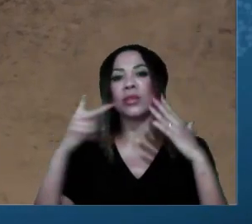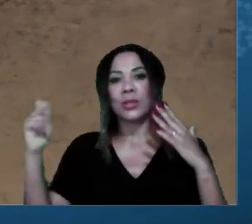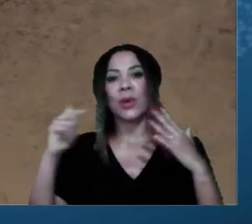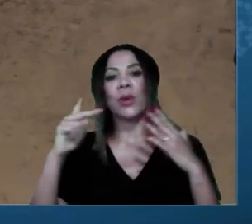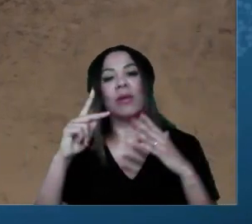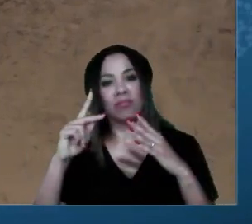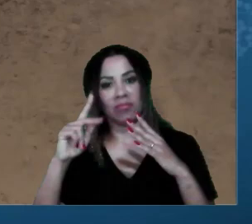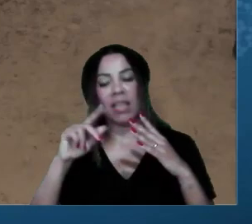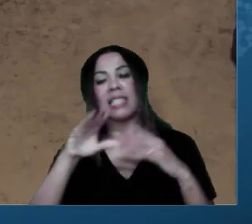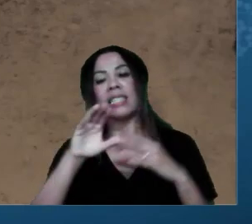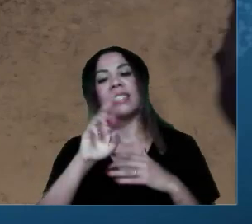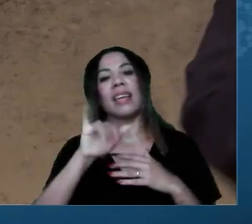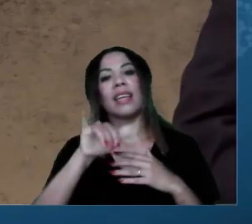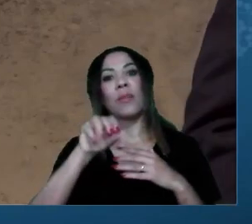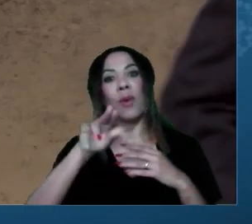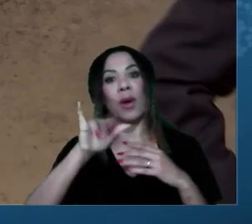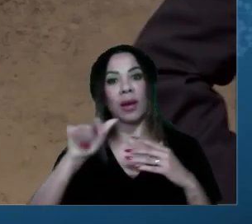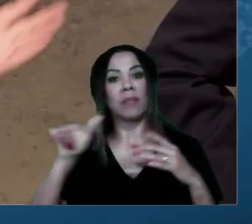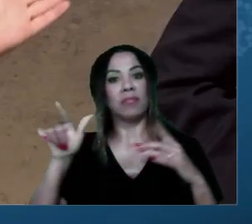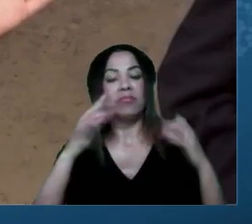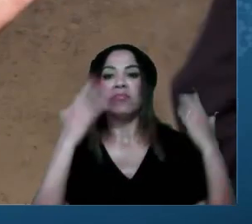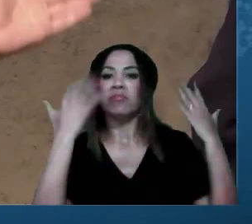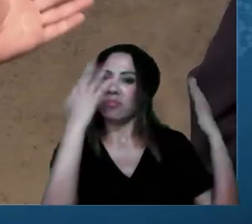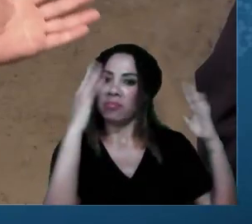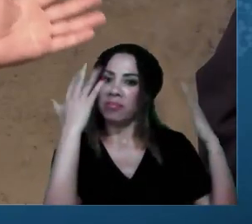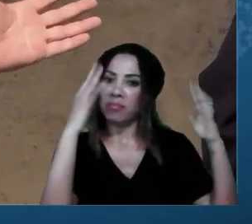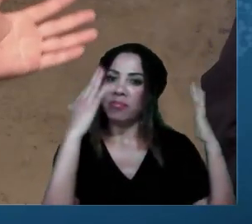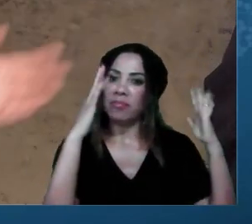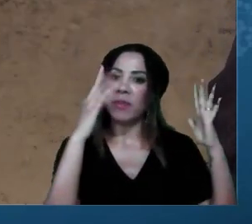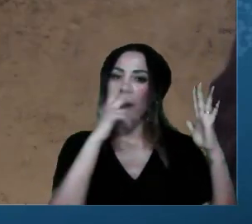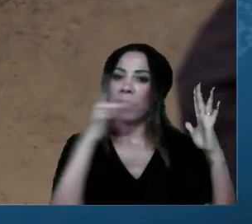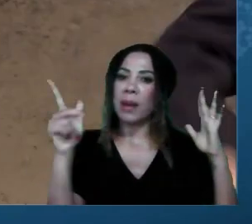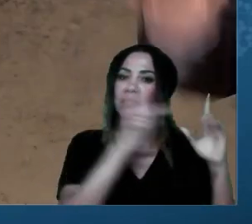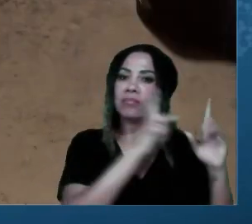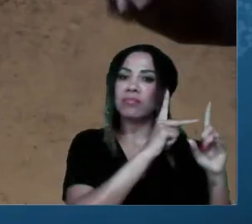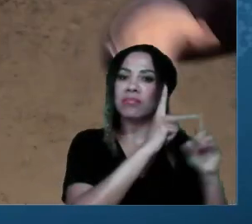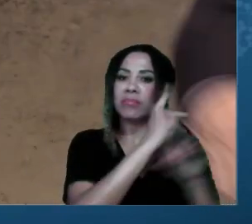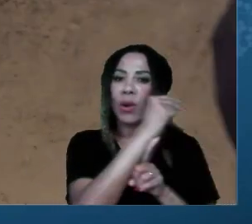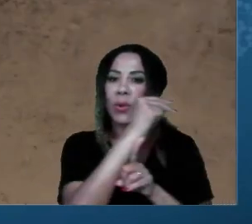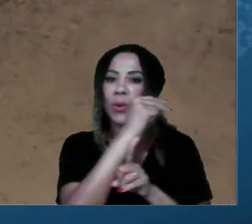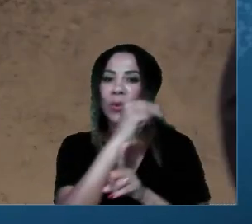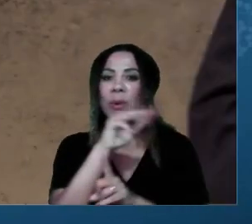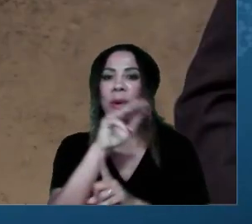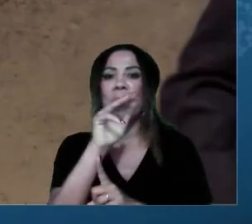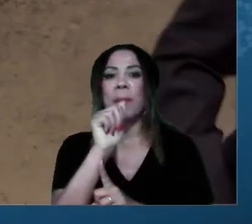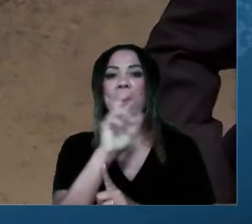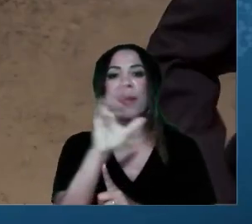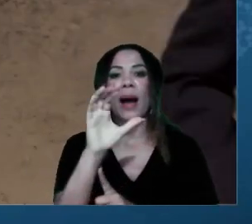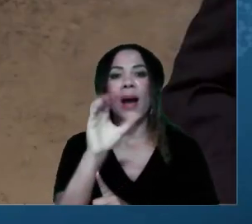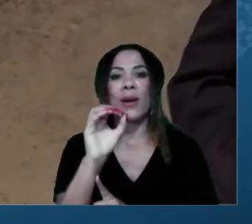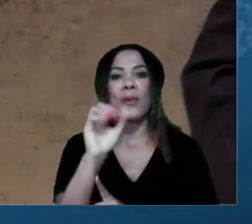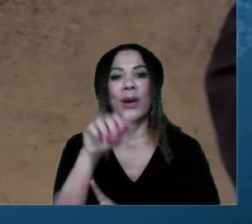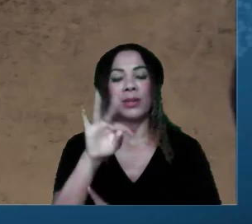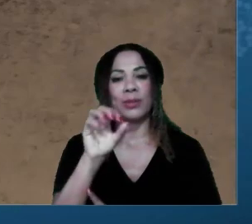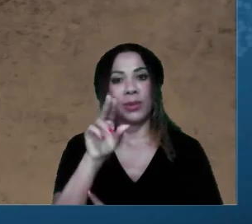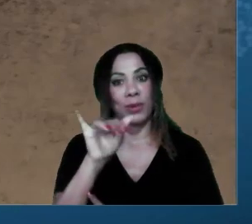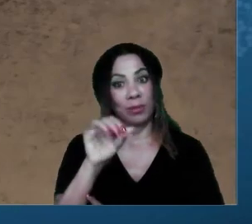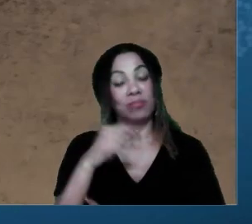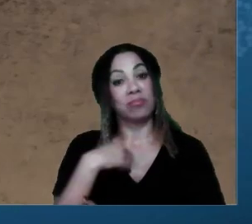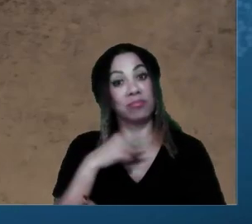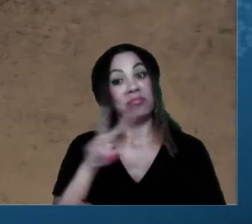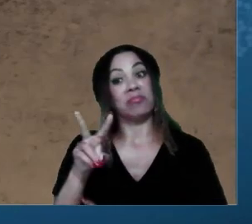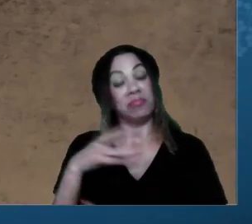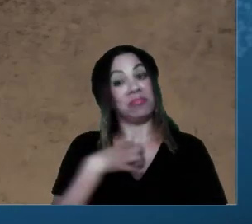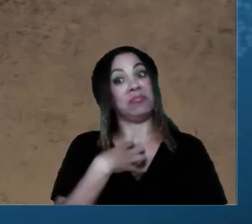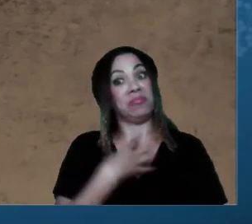Tá? Eu acho que ele superou o Marco Antônio, então, de forma que eu fiquei muito surpreso.